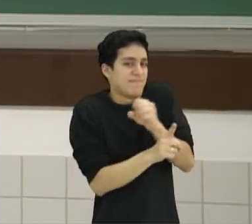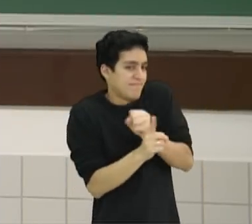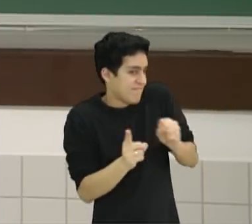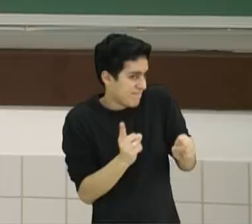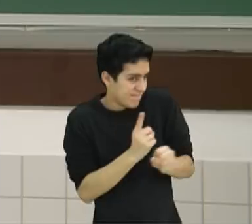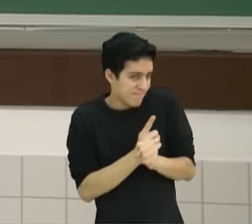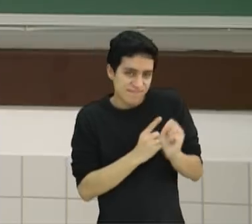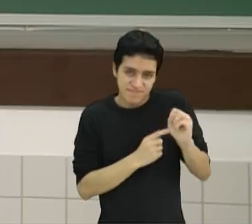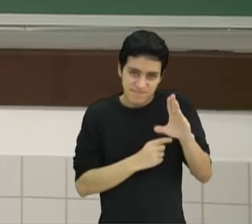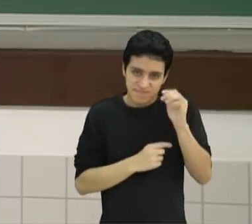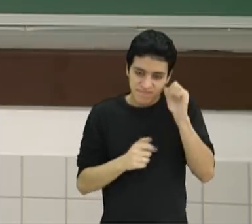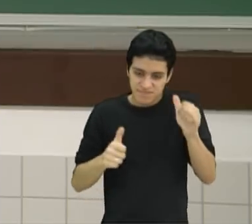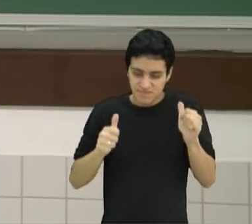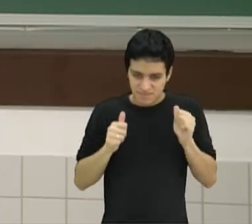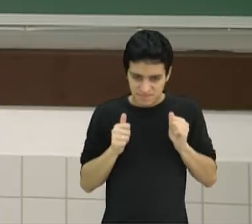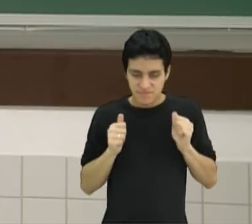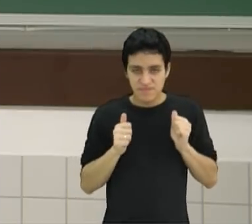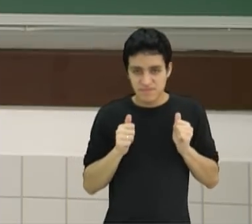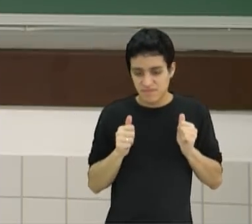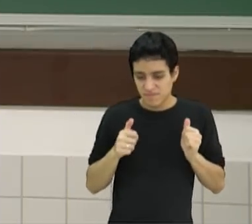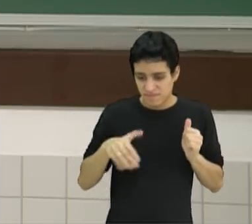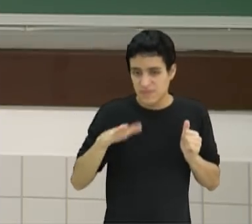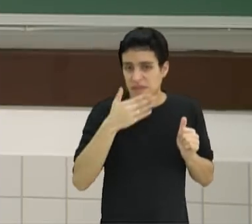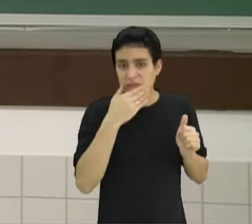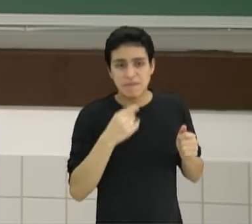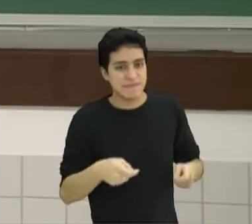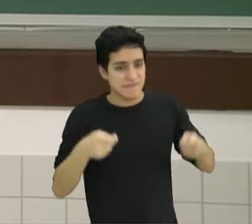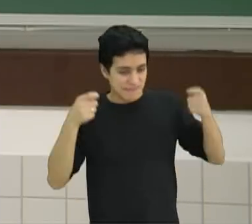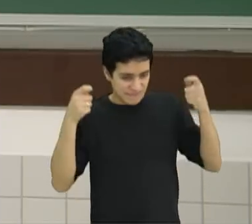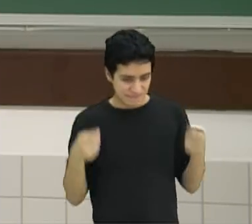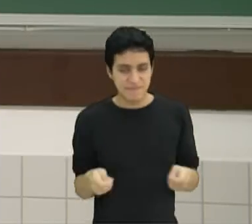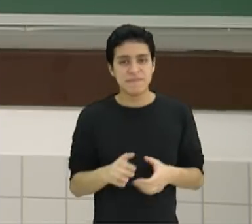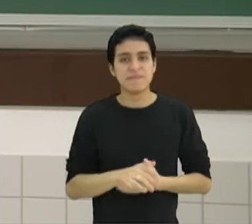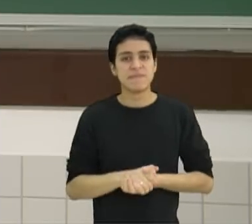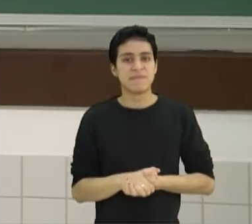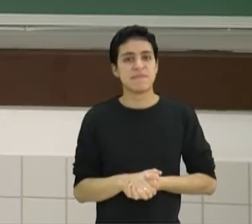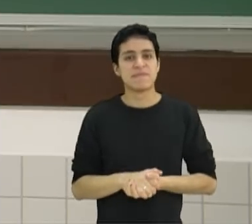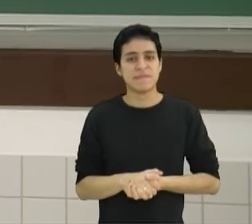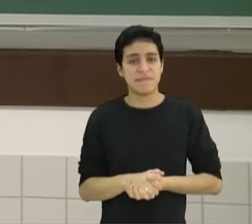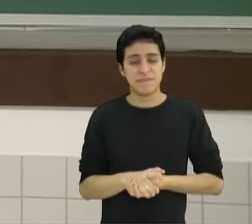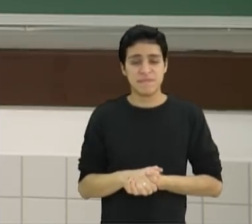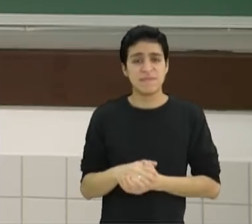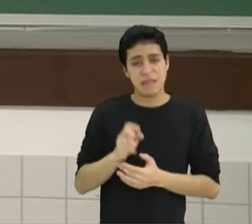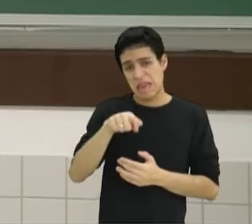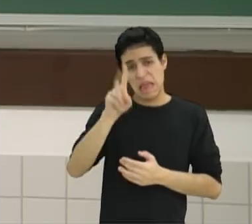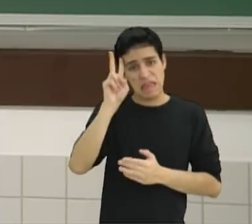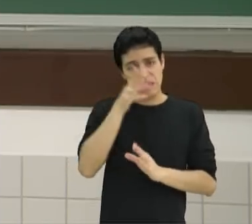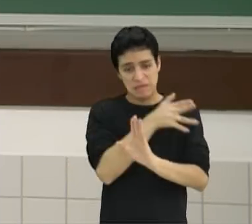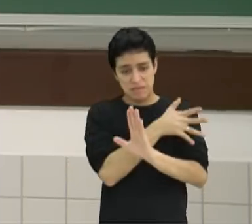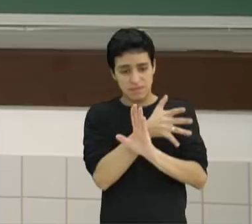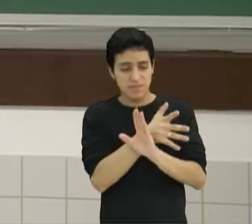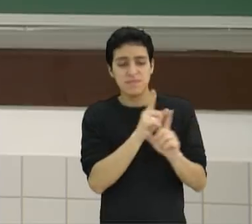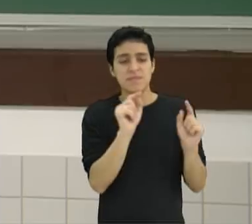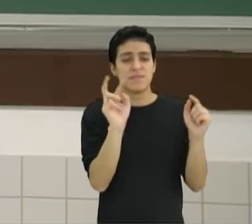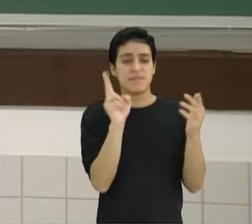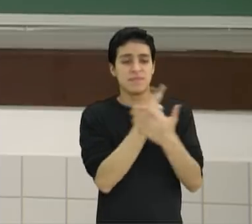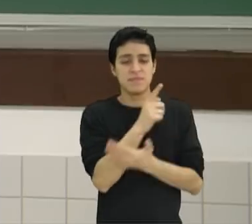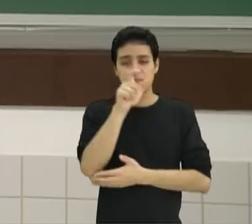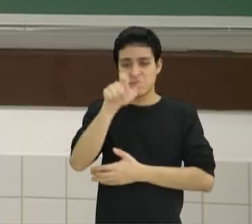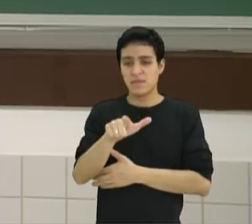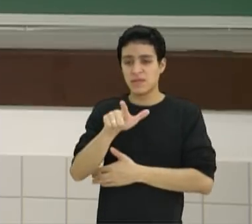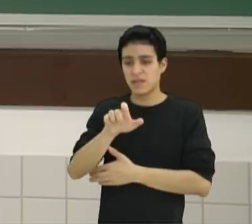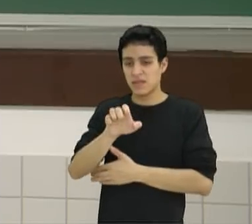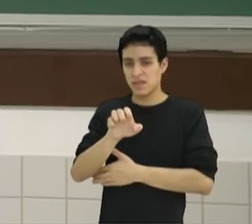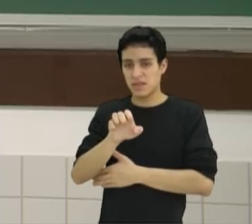sociedade, a predominância era dos homens, né? Uma questão histórica, e também o que acontecia. O Lewis Carroll